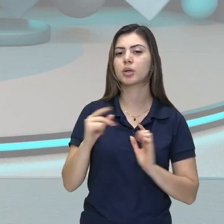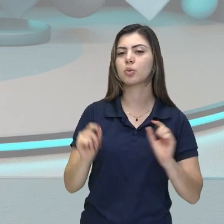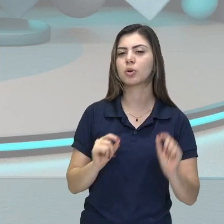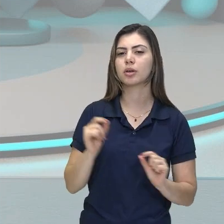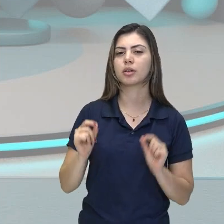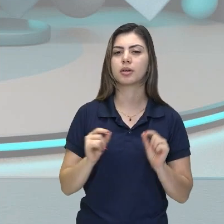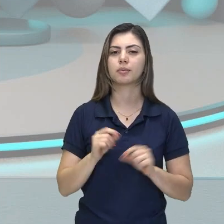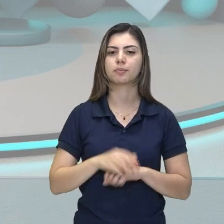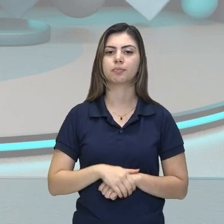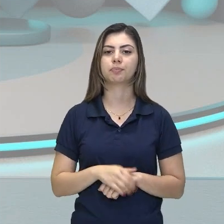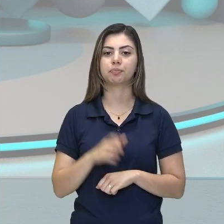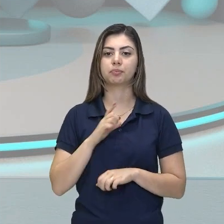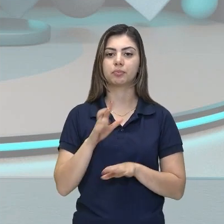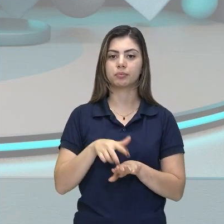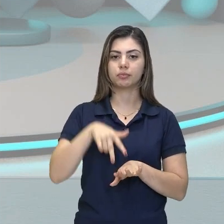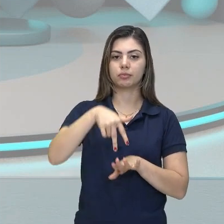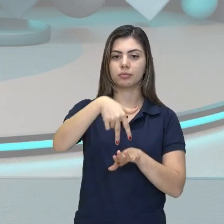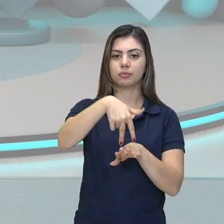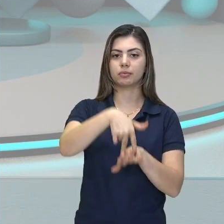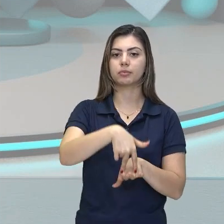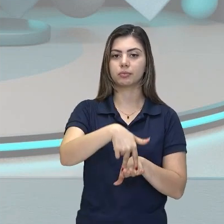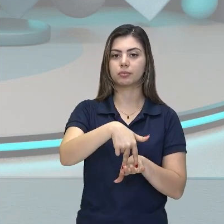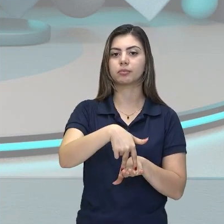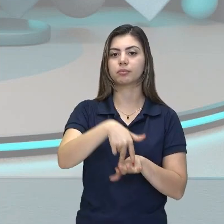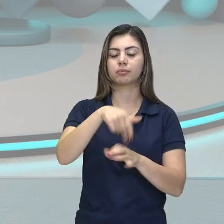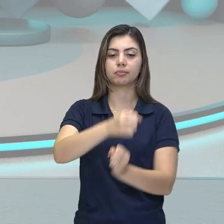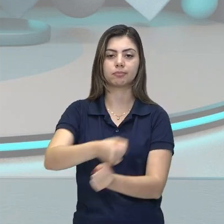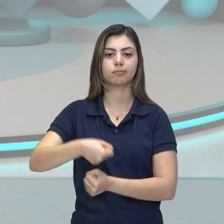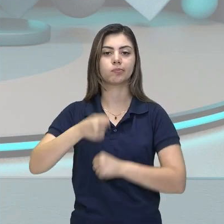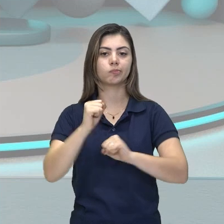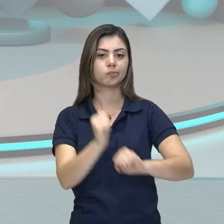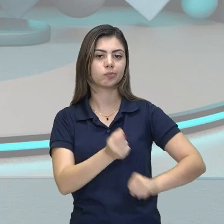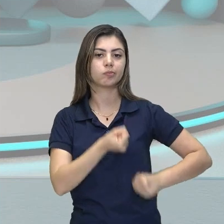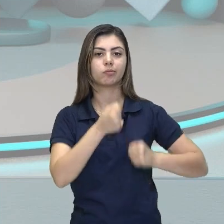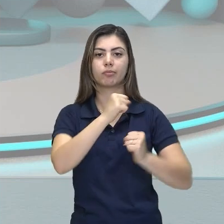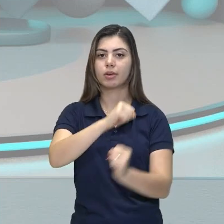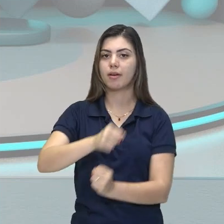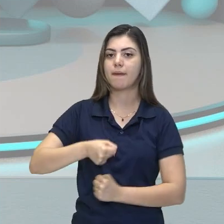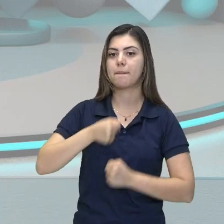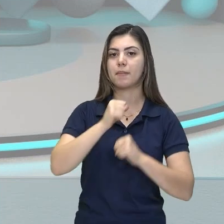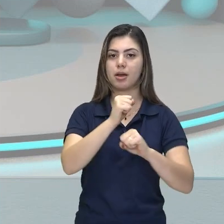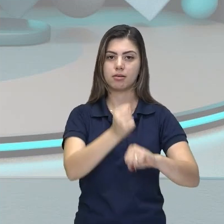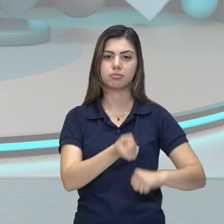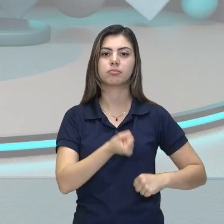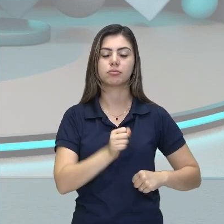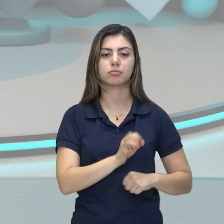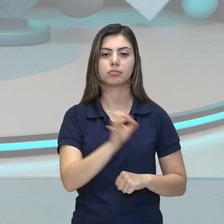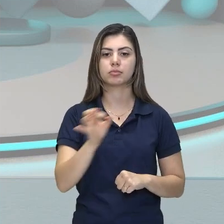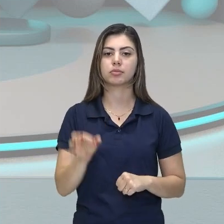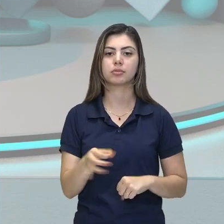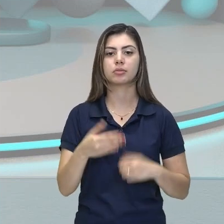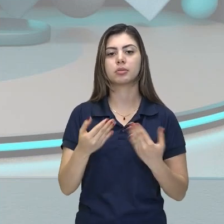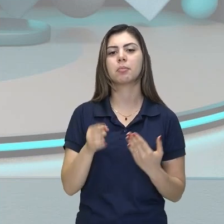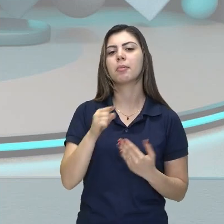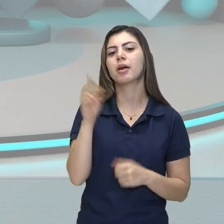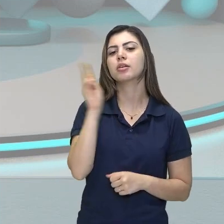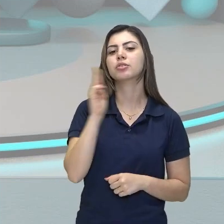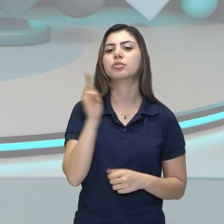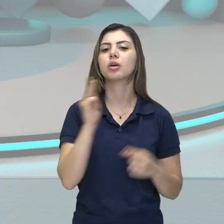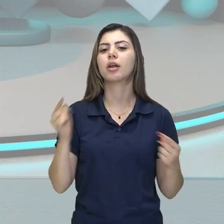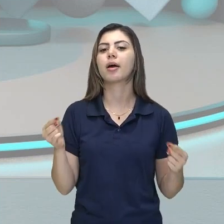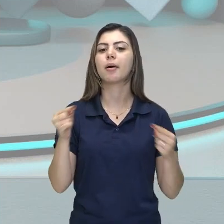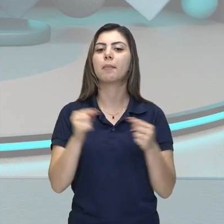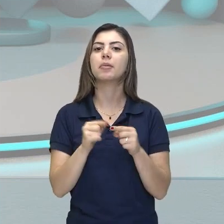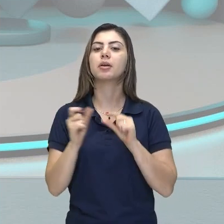Em pé, remar, né? Também aí, ó, surfar, né? Na onda. E sua história está diretamente ligada